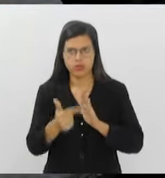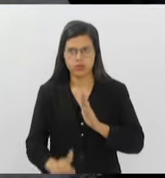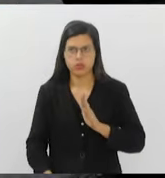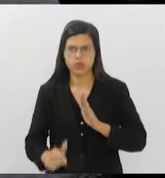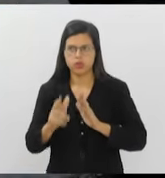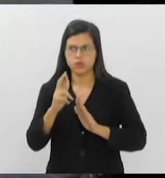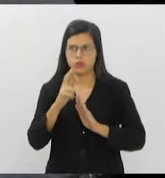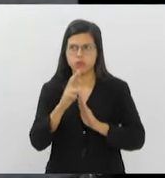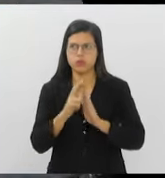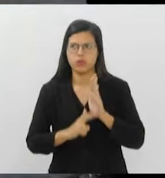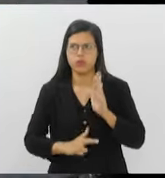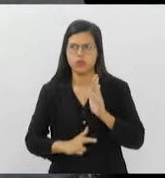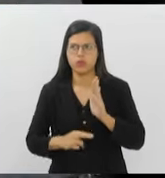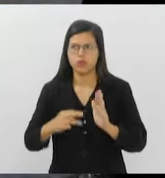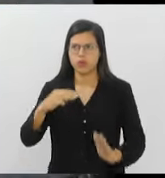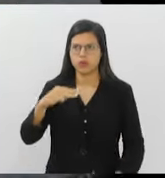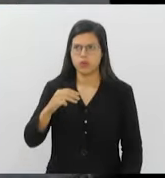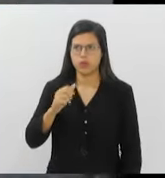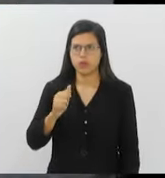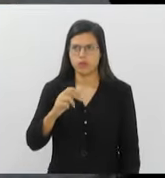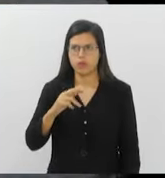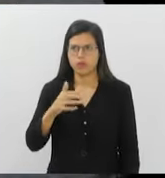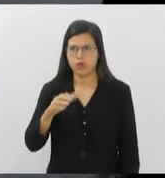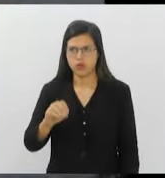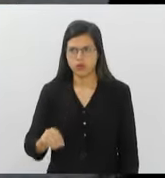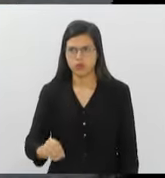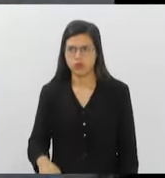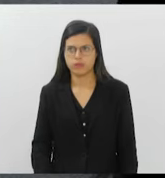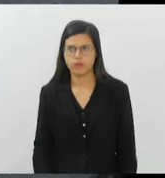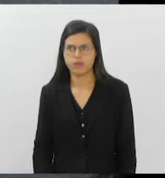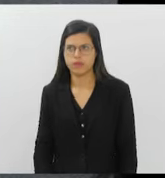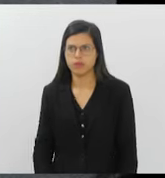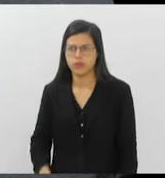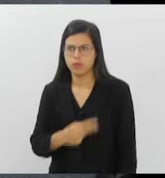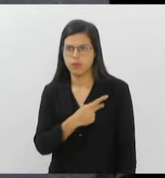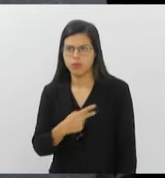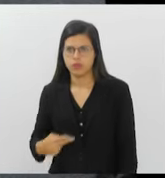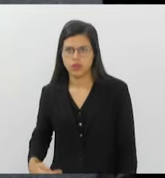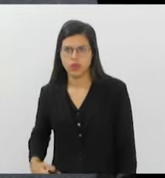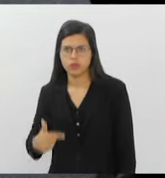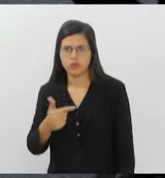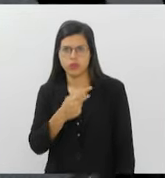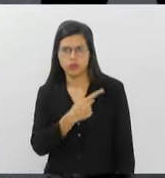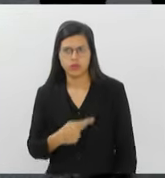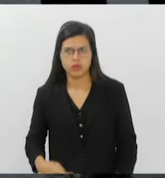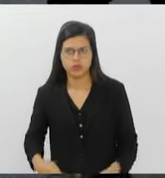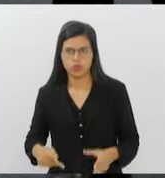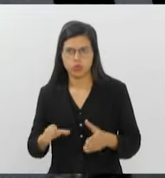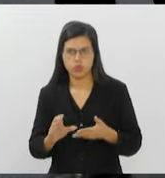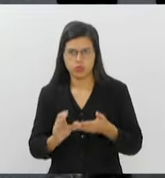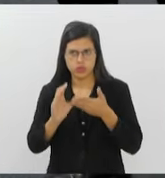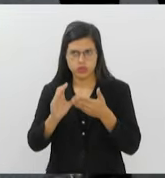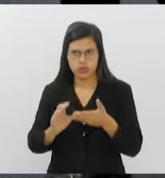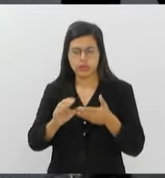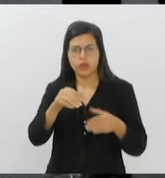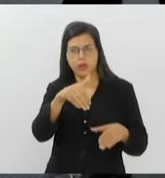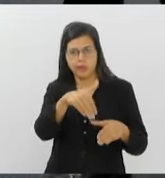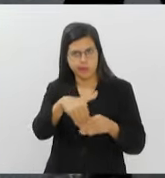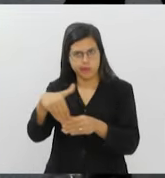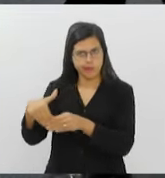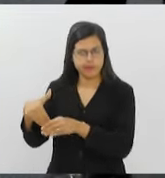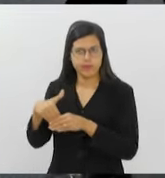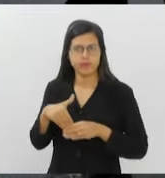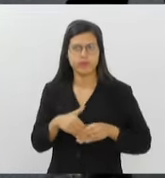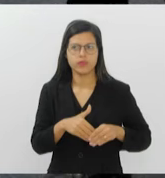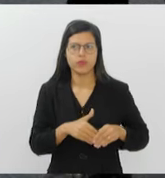relator Márcio Alberto na Comissão de Educação. O presidente e o vice-presidente do Conselho serão eleitos entre seus membros, pelos seus pares,